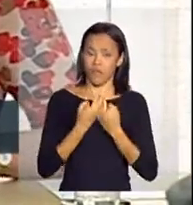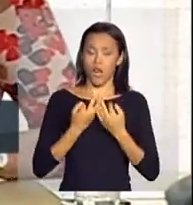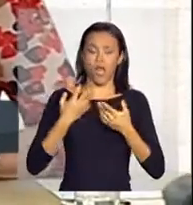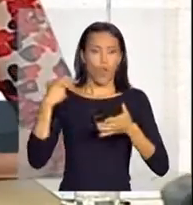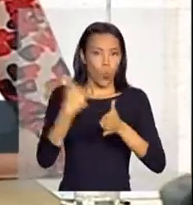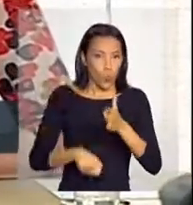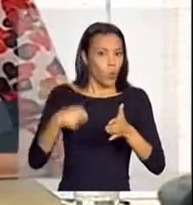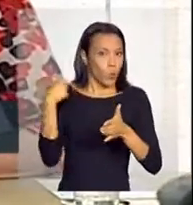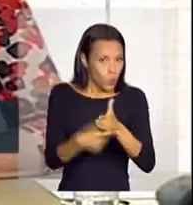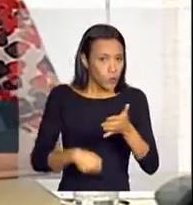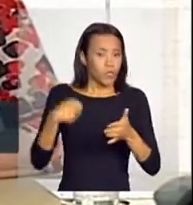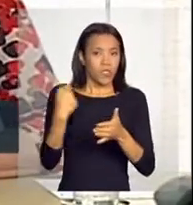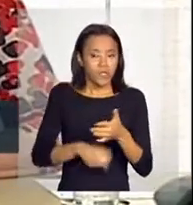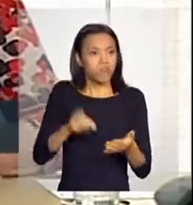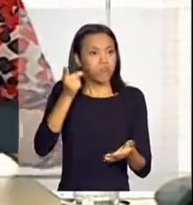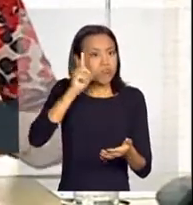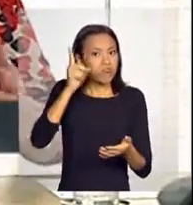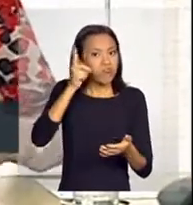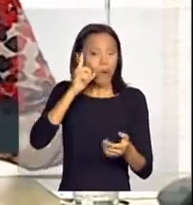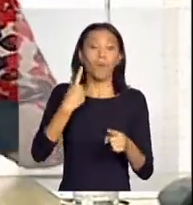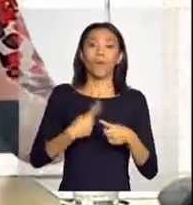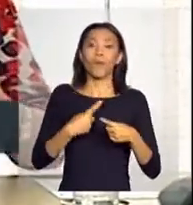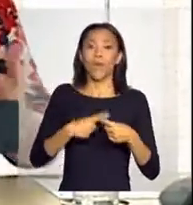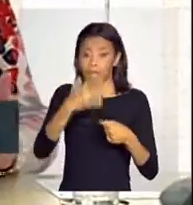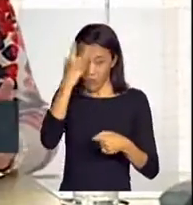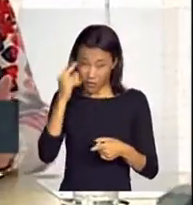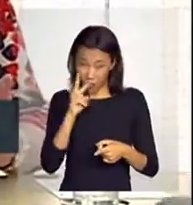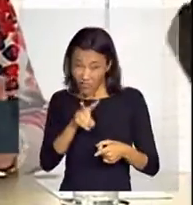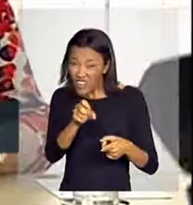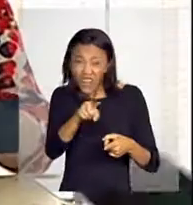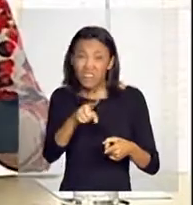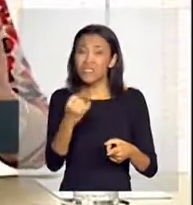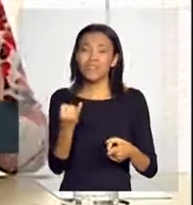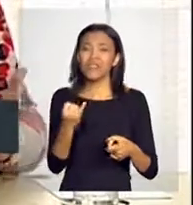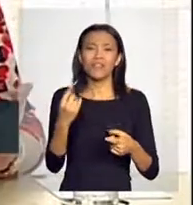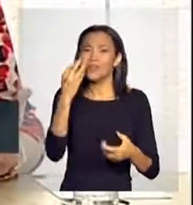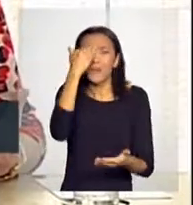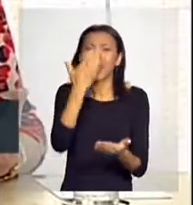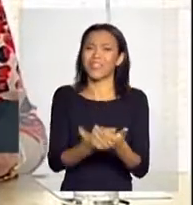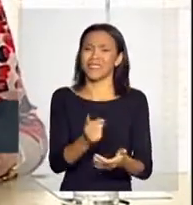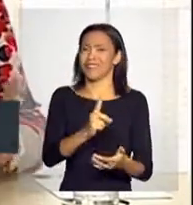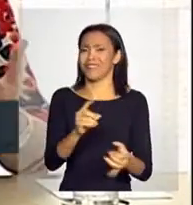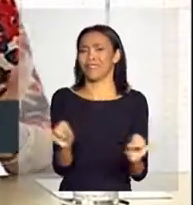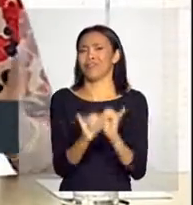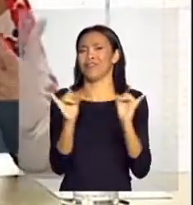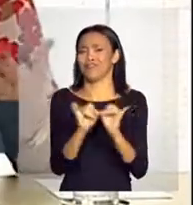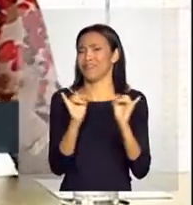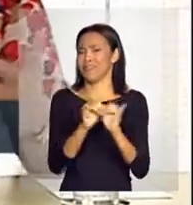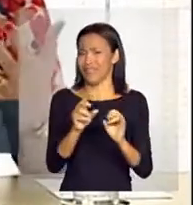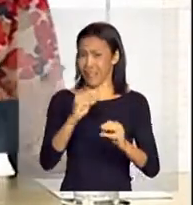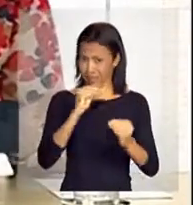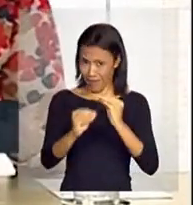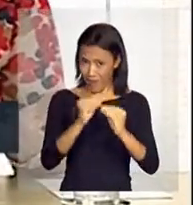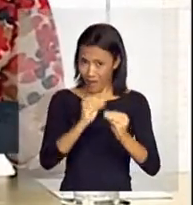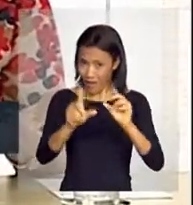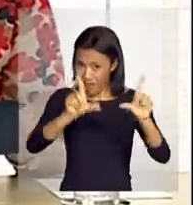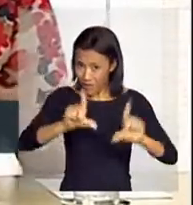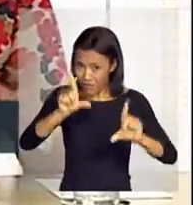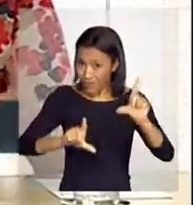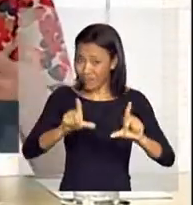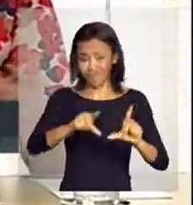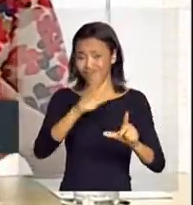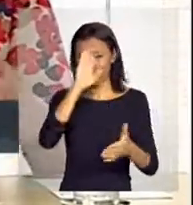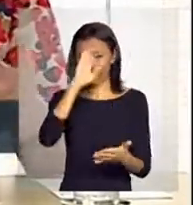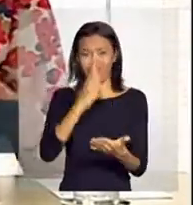mas na minha casa é uma luta diária Por que todos dizem que aquele é uma ficção que aquilo não existe as pessoas imaginam assim